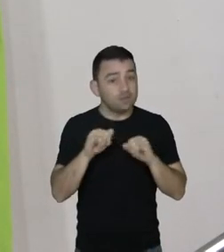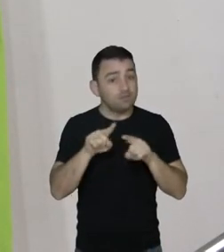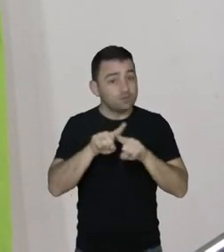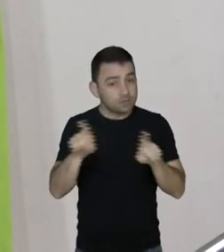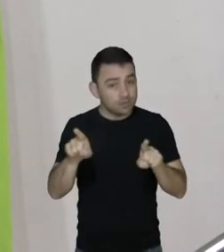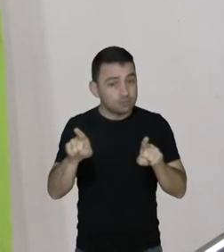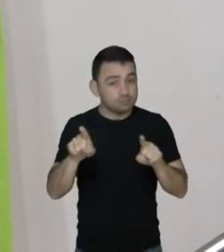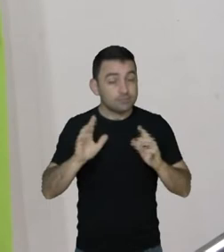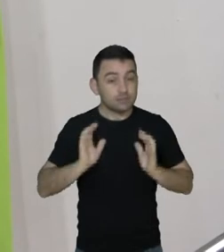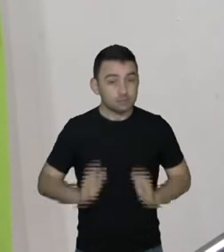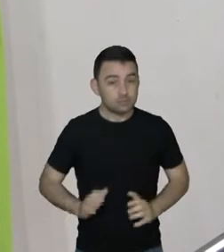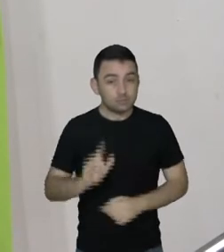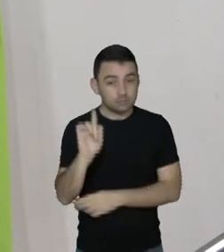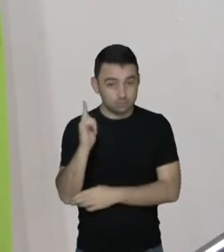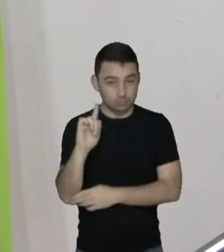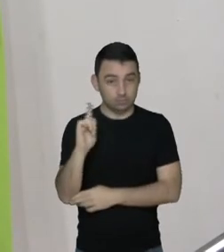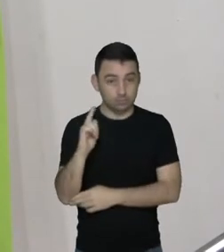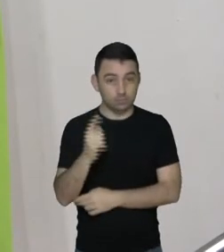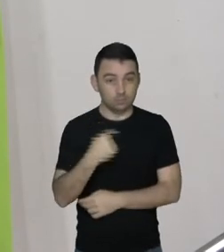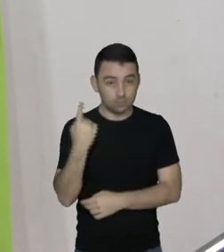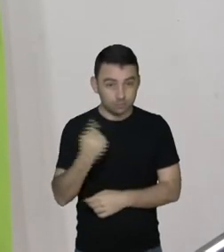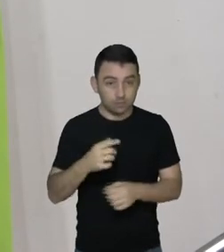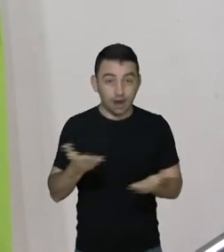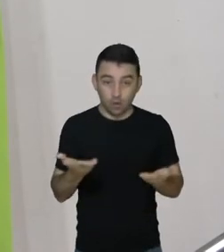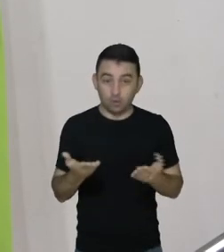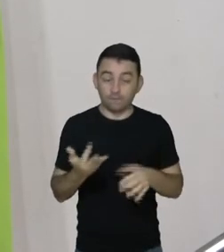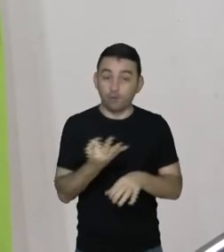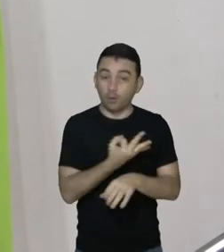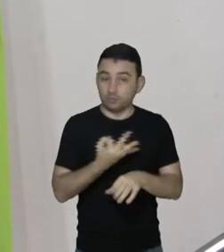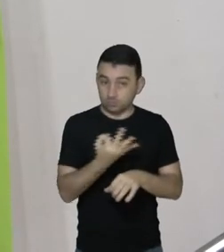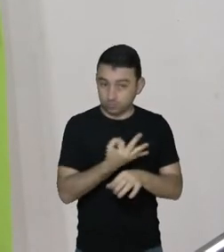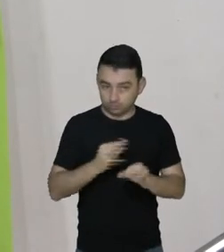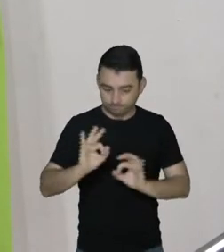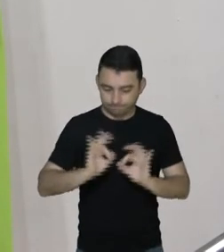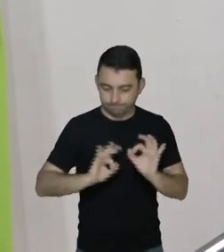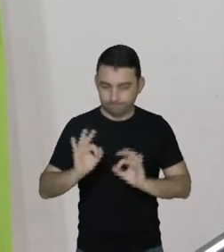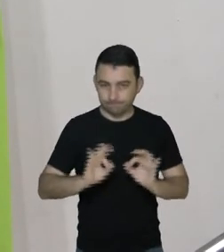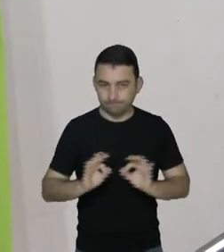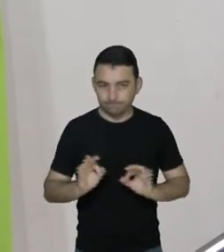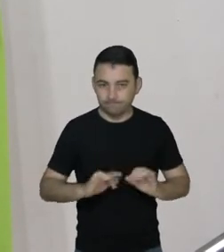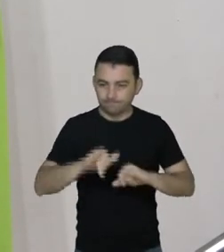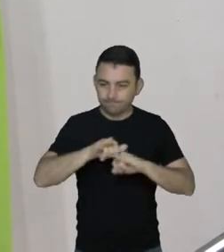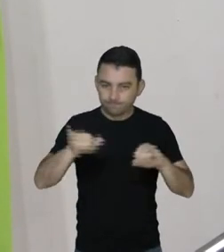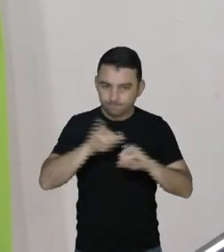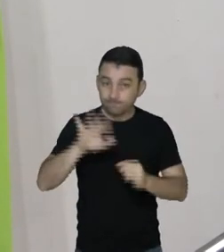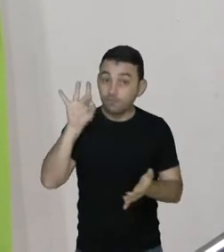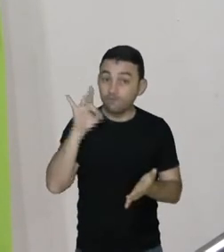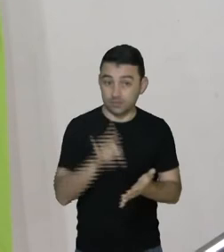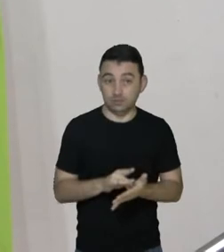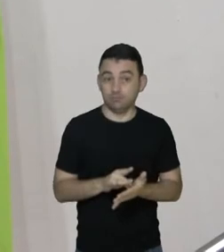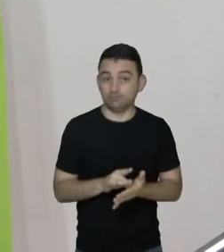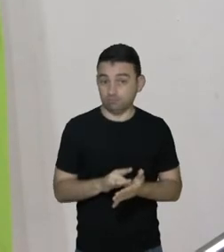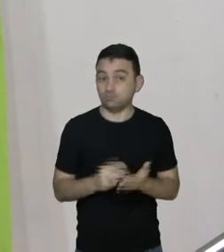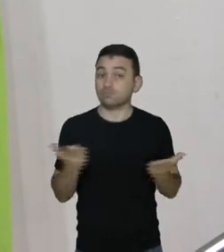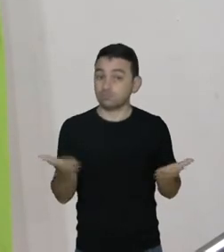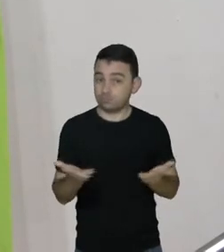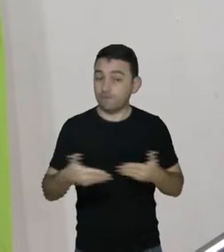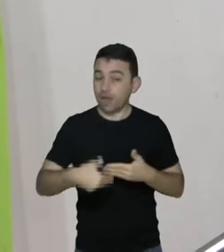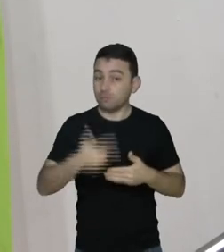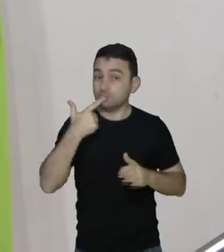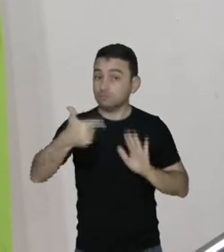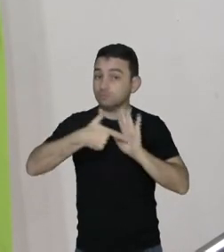de Gaspar, que nós estamos formalizando, estamos publicando oficialmente, nós estamos formalizando uma denúncia